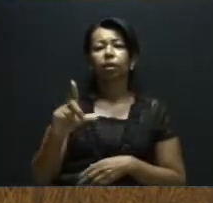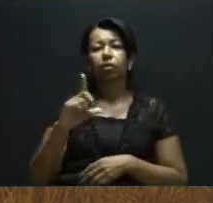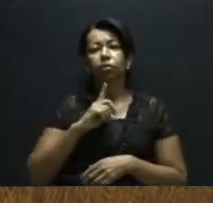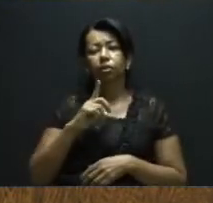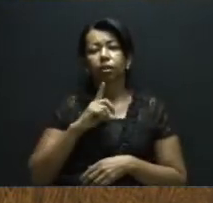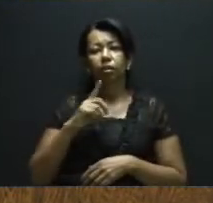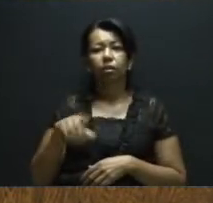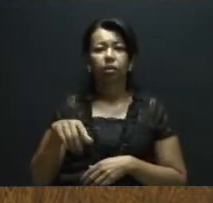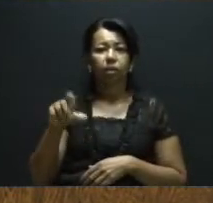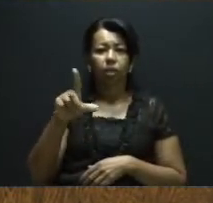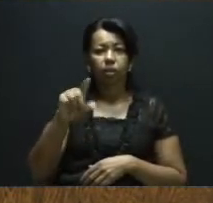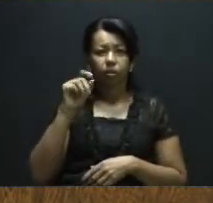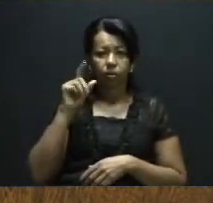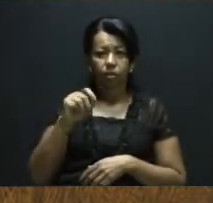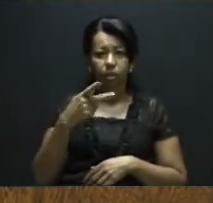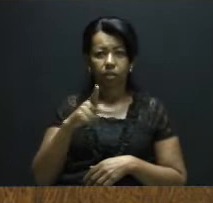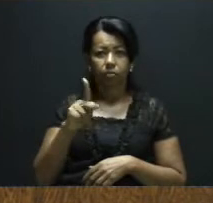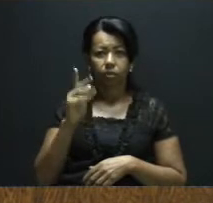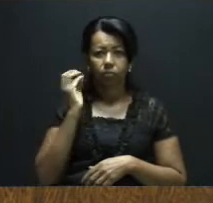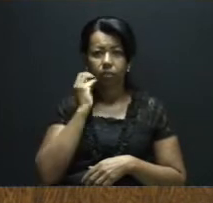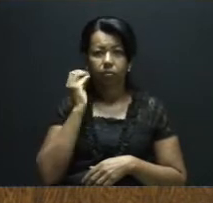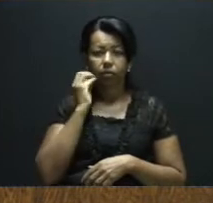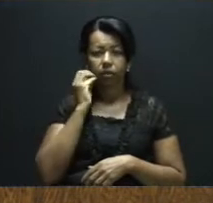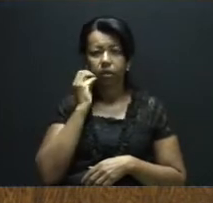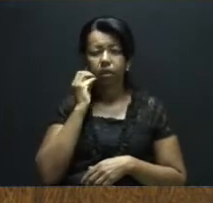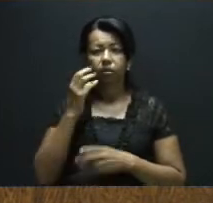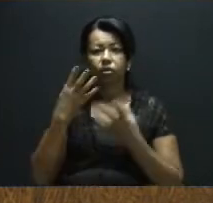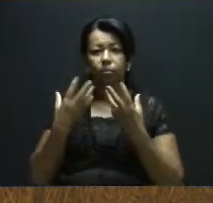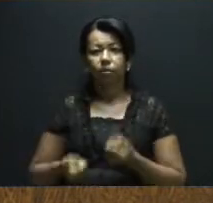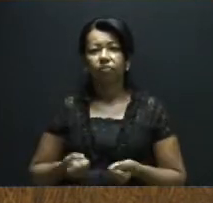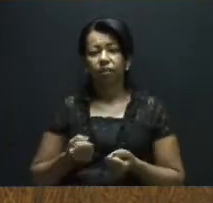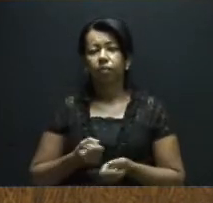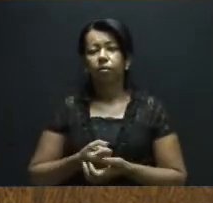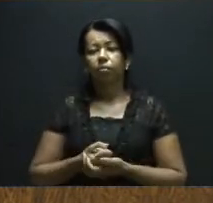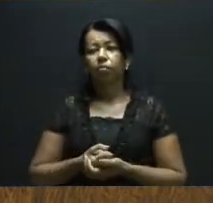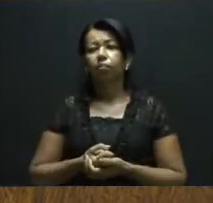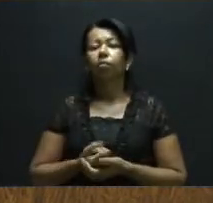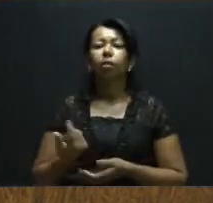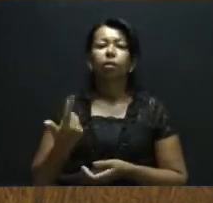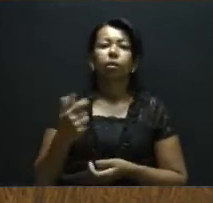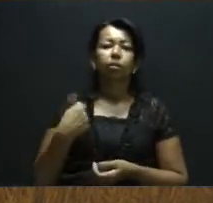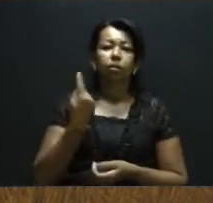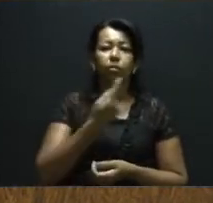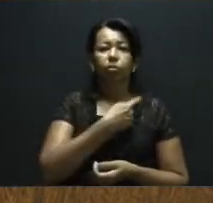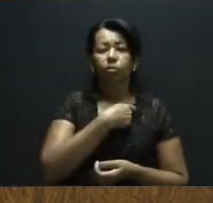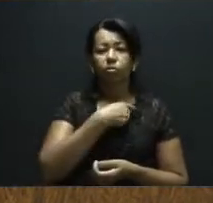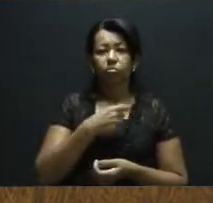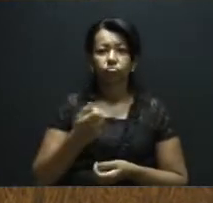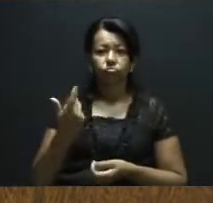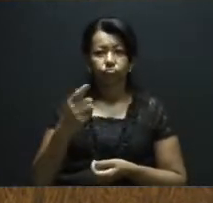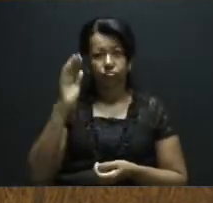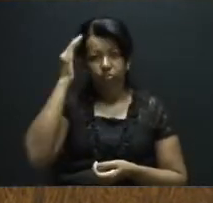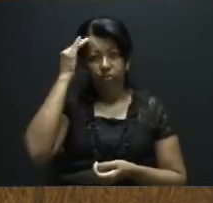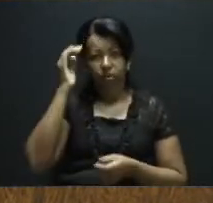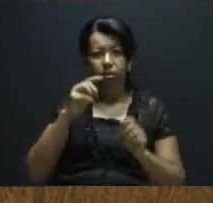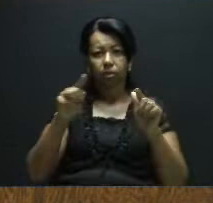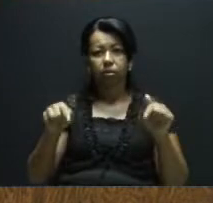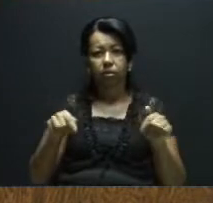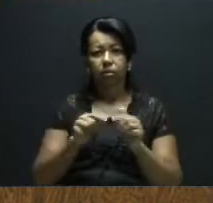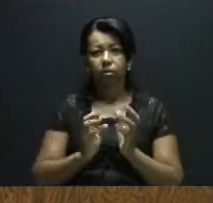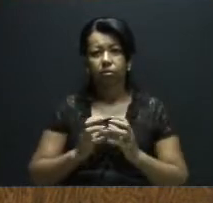decidir a conveniência ea oportunidade de sua aprovação este é o nosso parecer sala das comissões